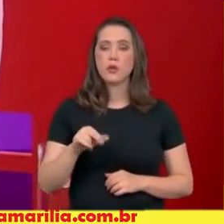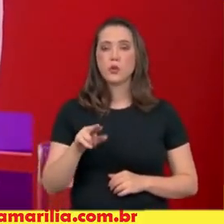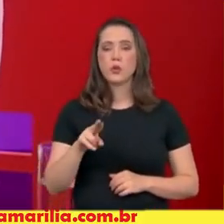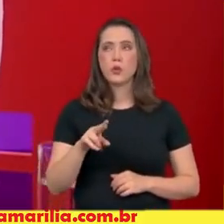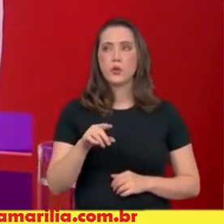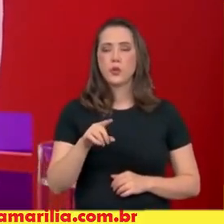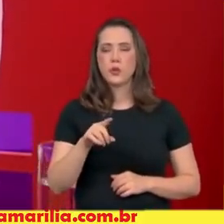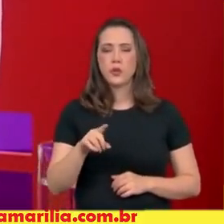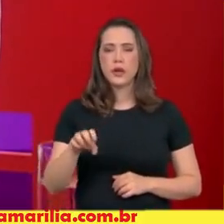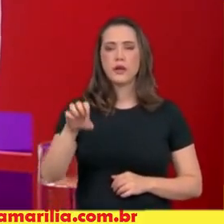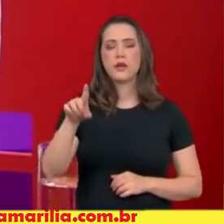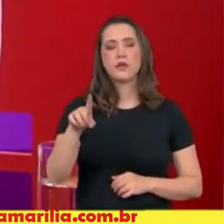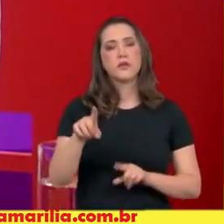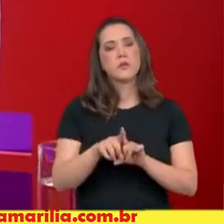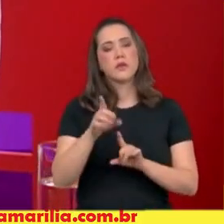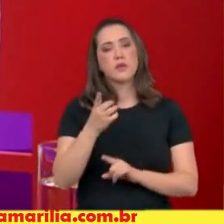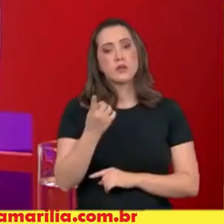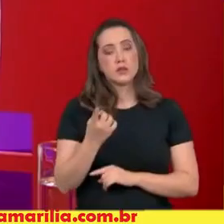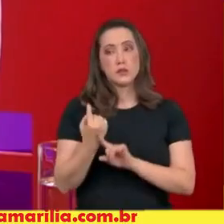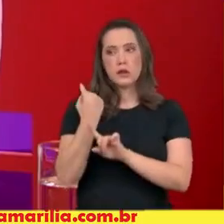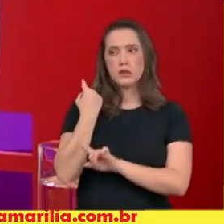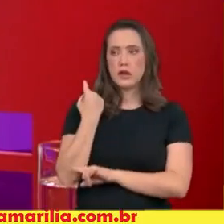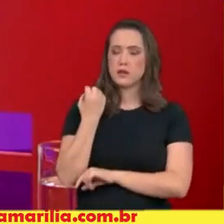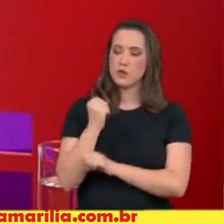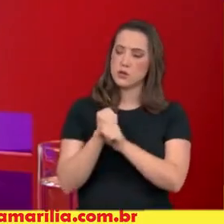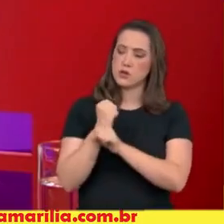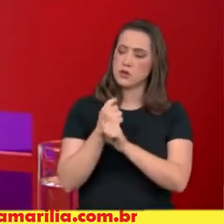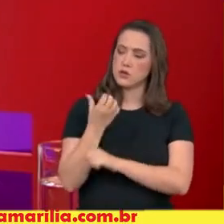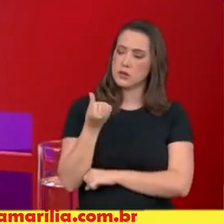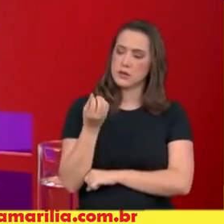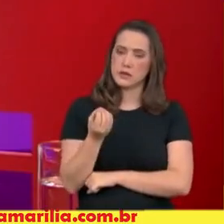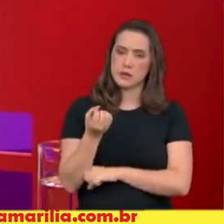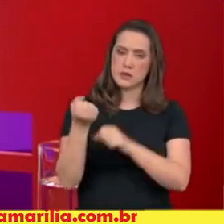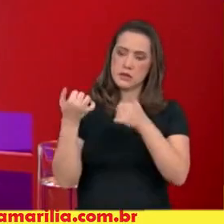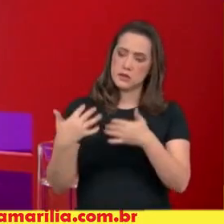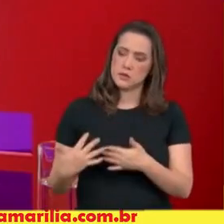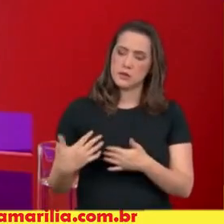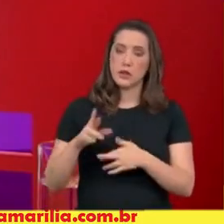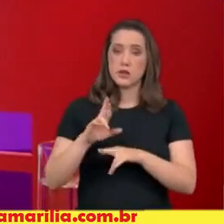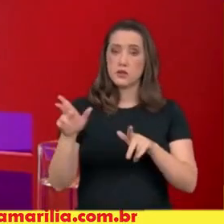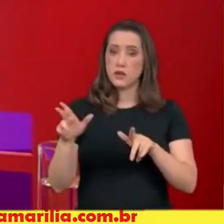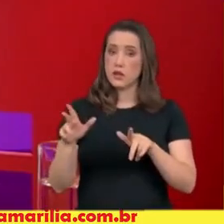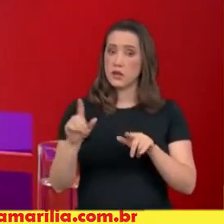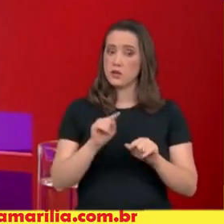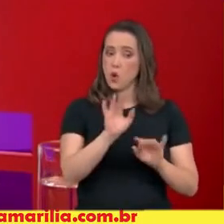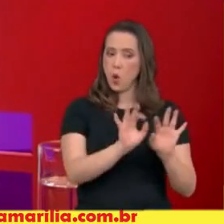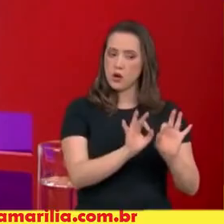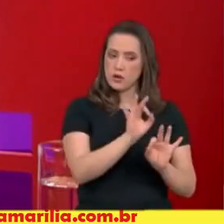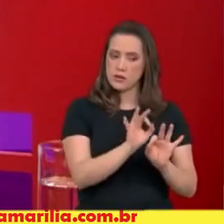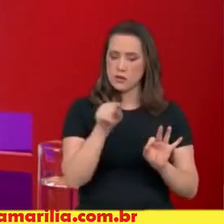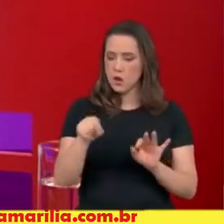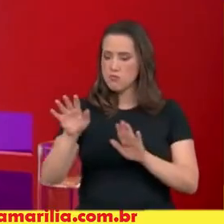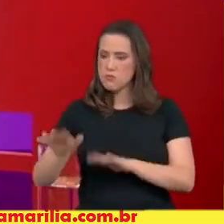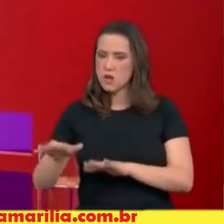do Partido das Panteras Negras nos anos 60, que ele faz uma distinção entre mobilização e organização.